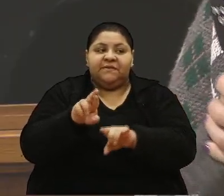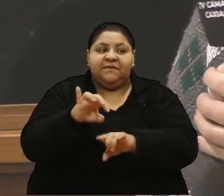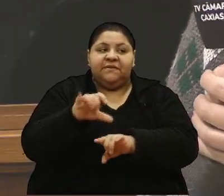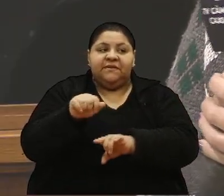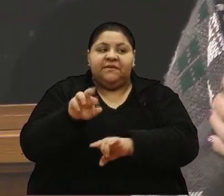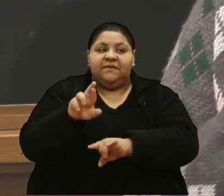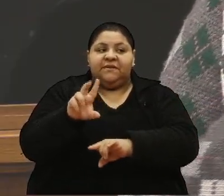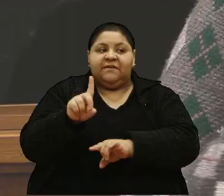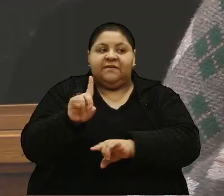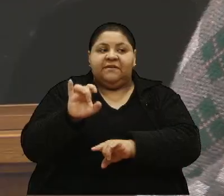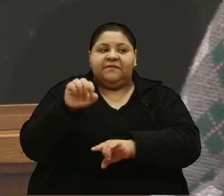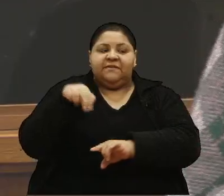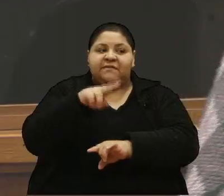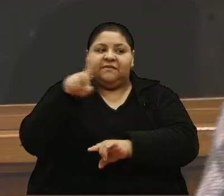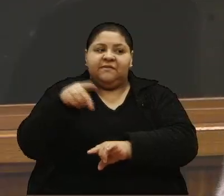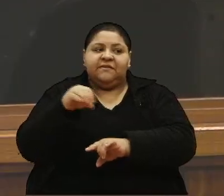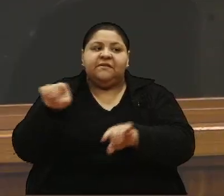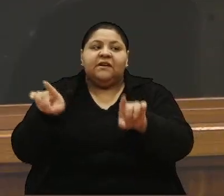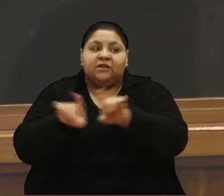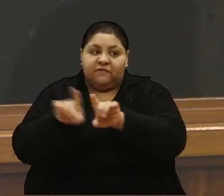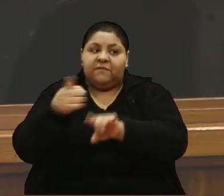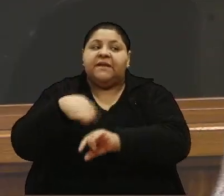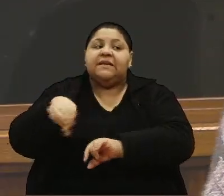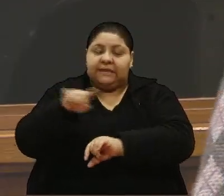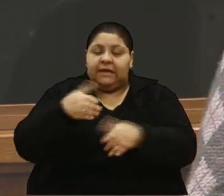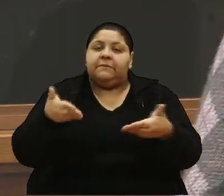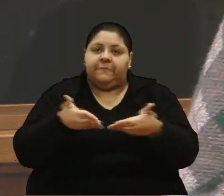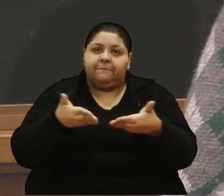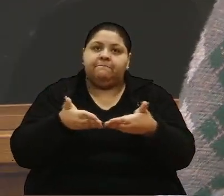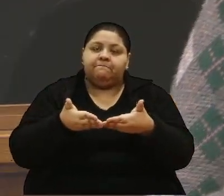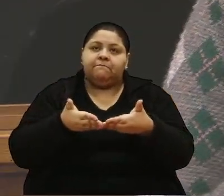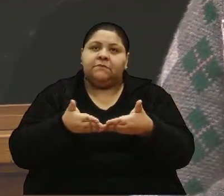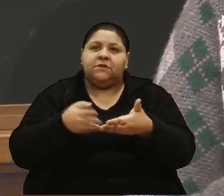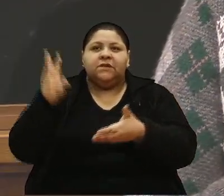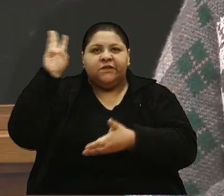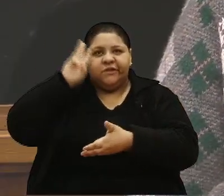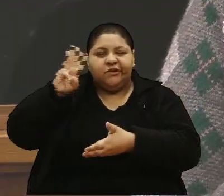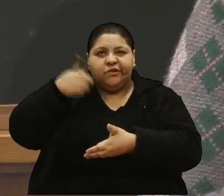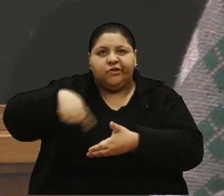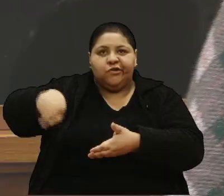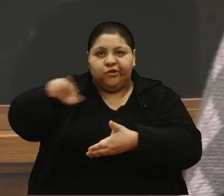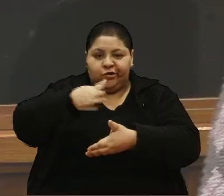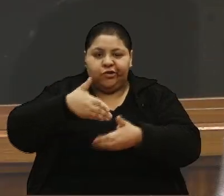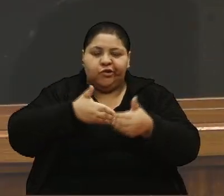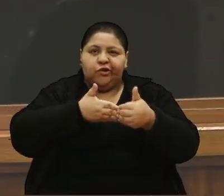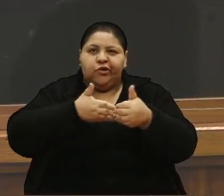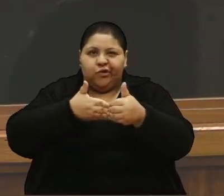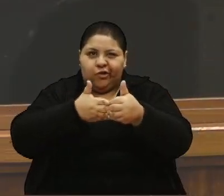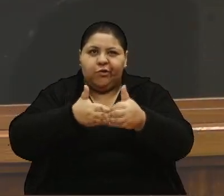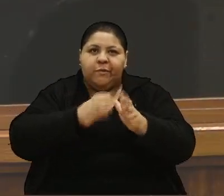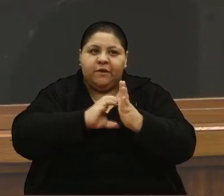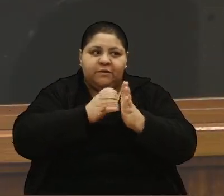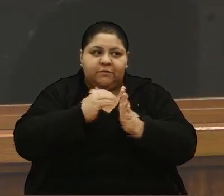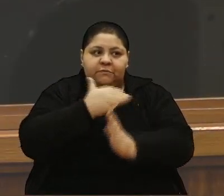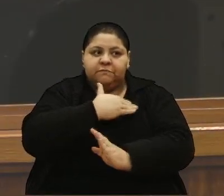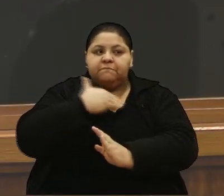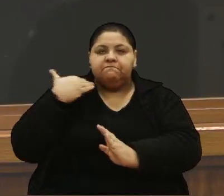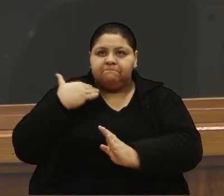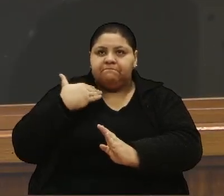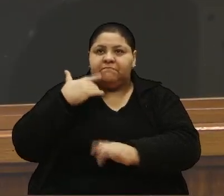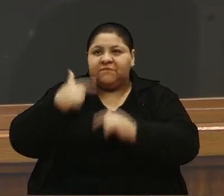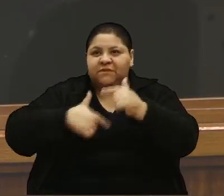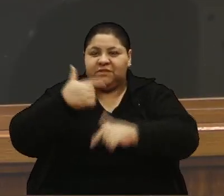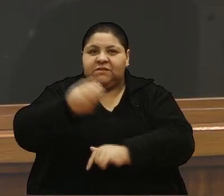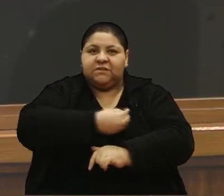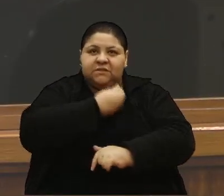Monteiro trabalhou a vida inteira, esse que nós conversamos terça-feira, nosso companheiro de partido que faleceu, ele trabalhou a vida inteira